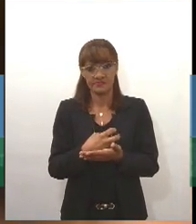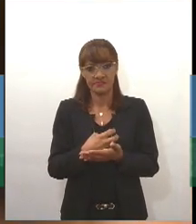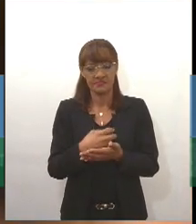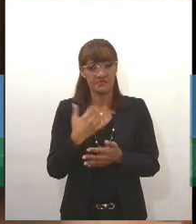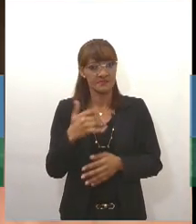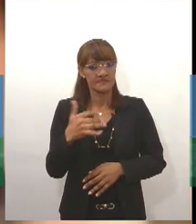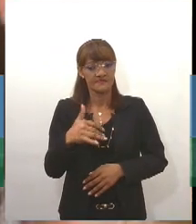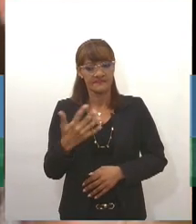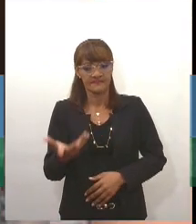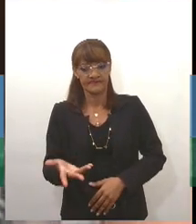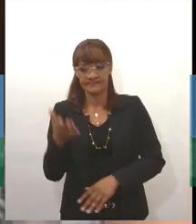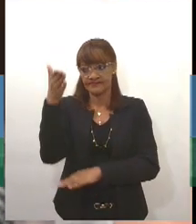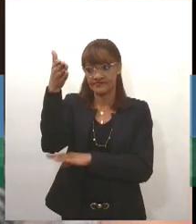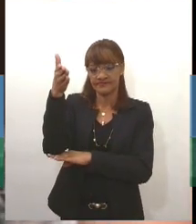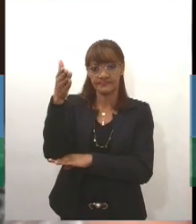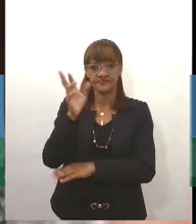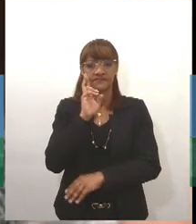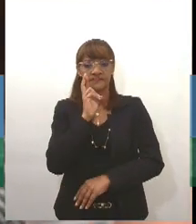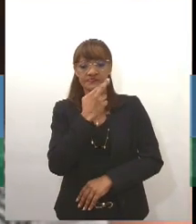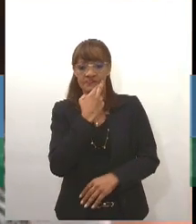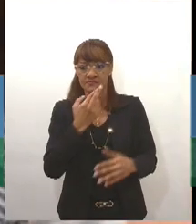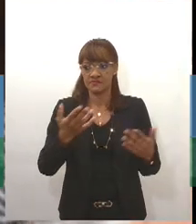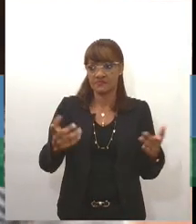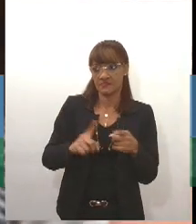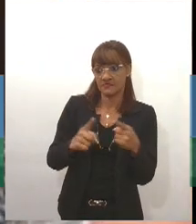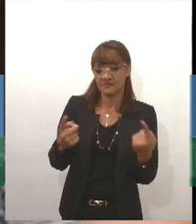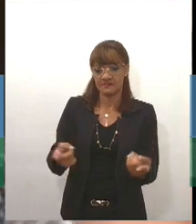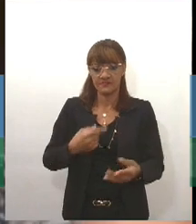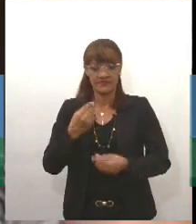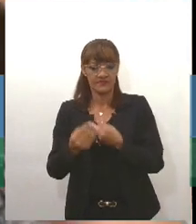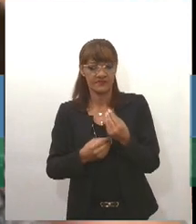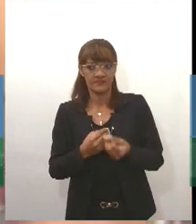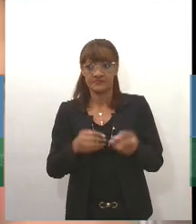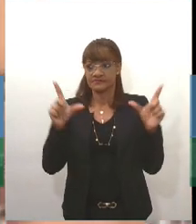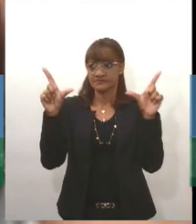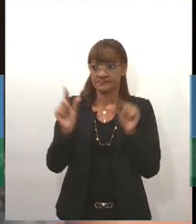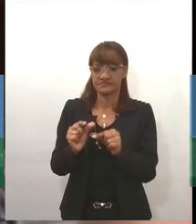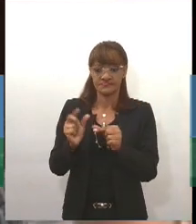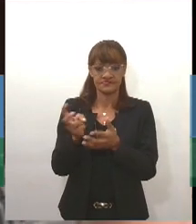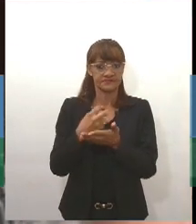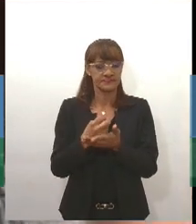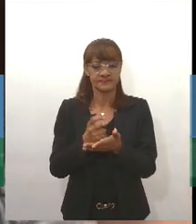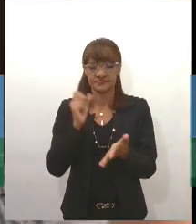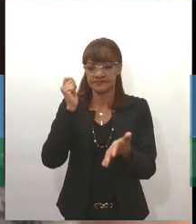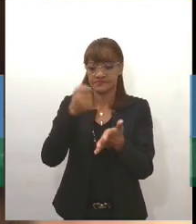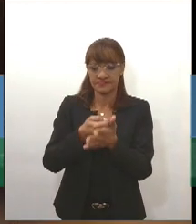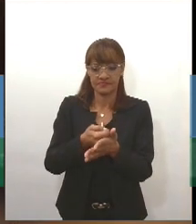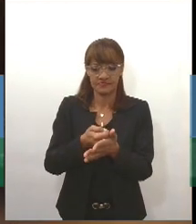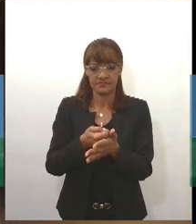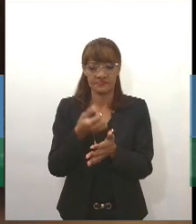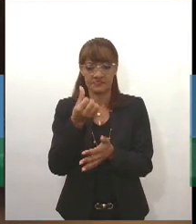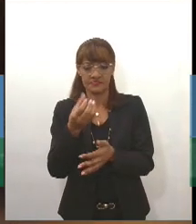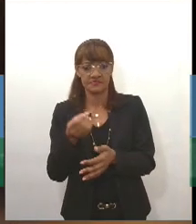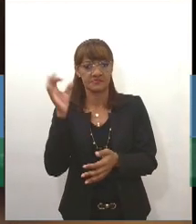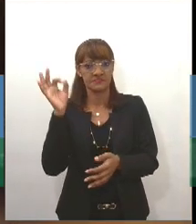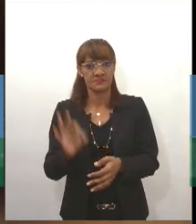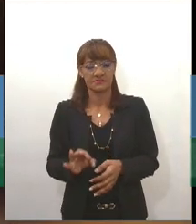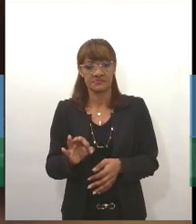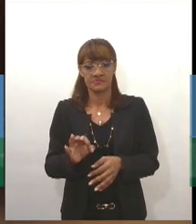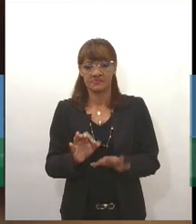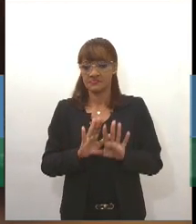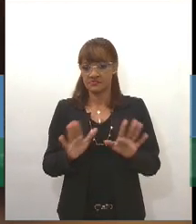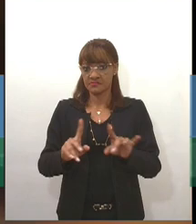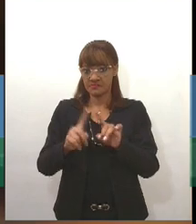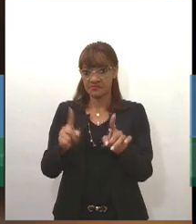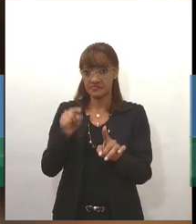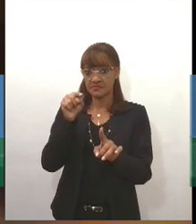restaurantes também Ah mas vai ter uma redução da alíquota eles só vão pagar % da lía Só que essa lía vai chegar